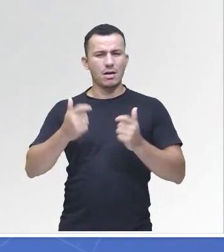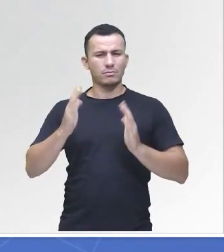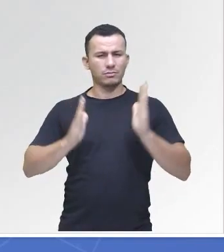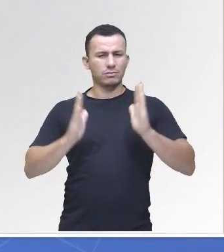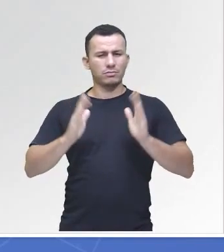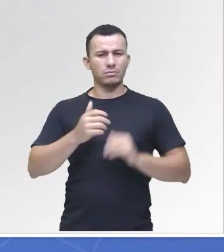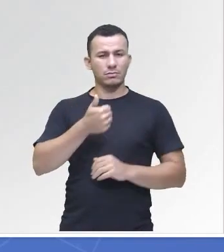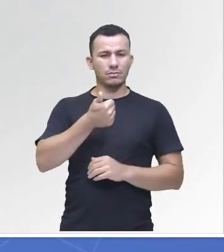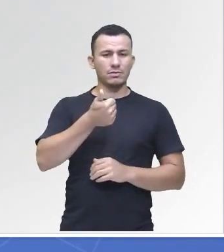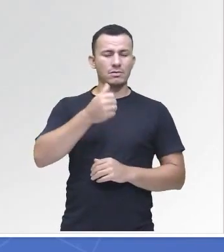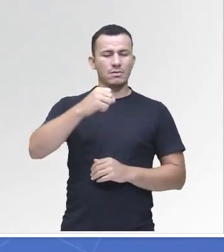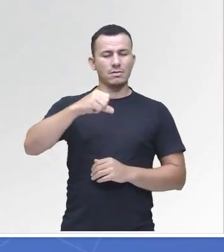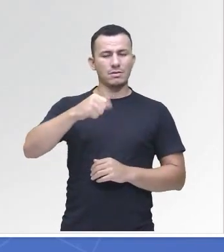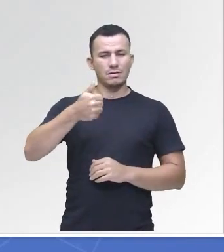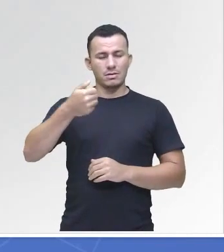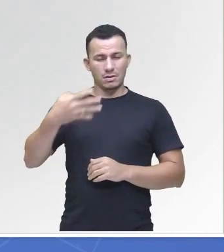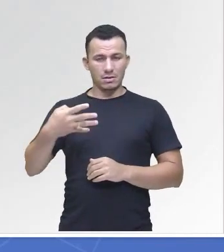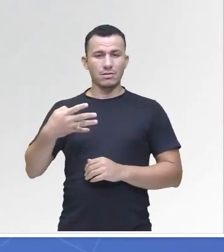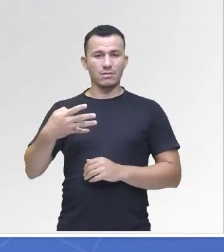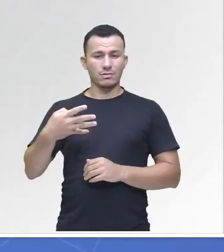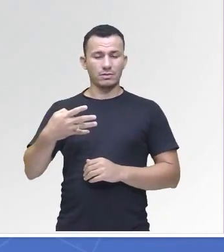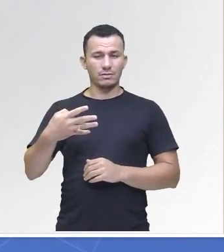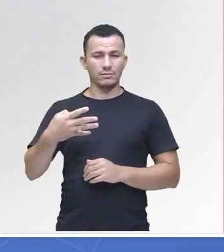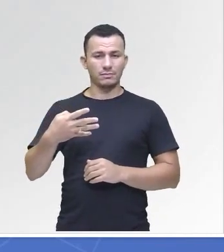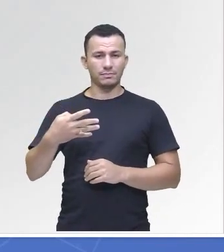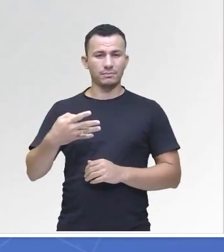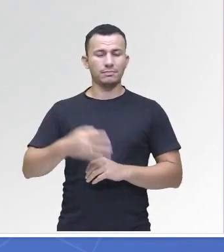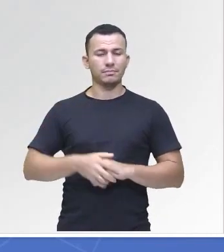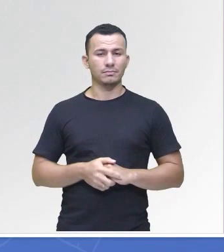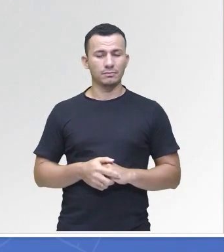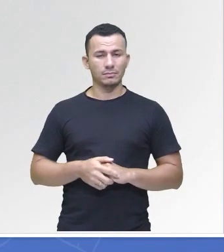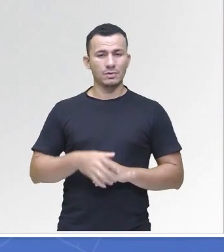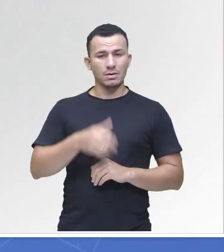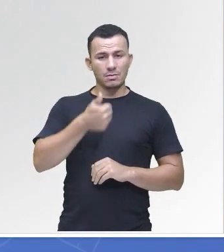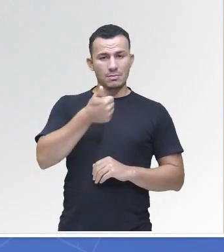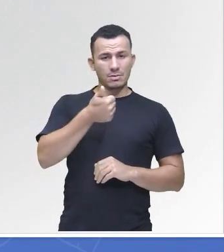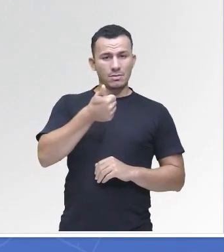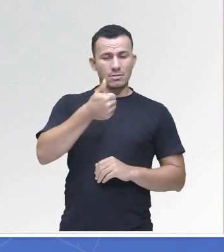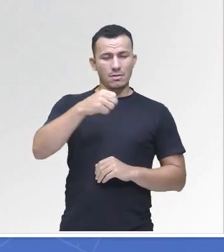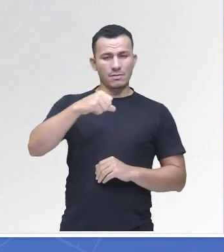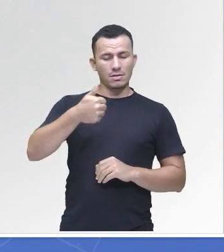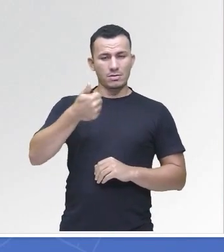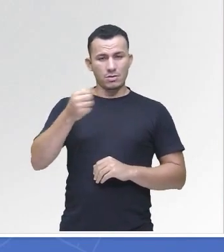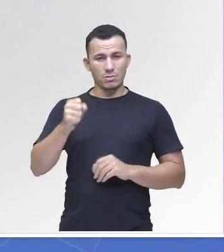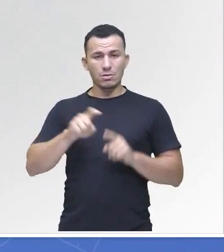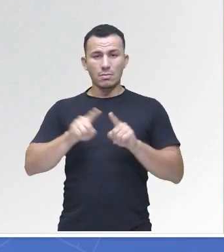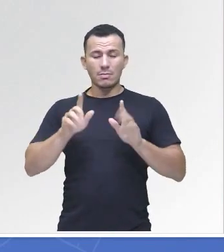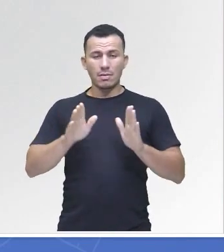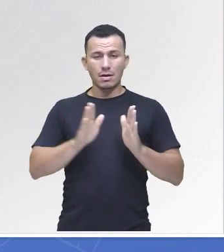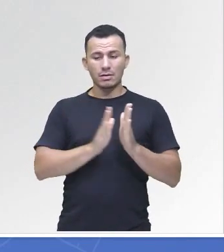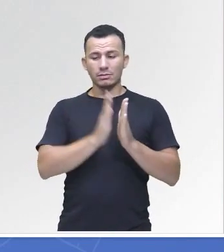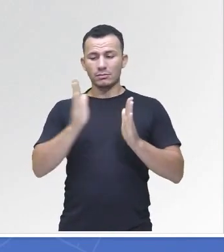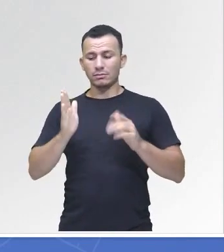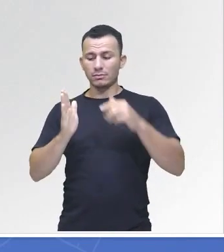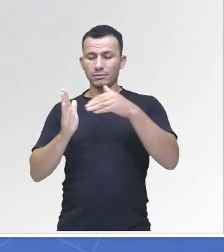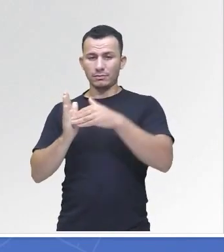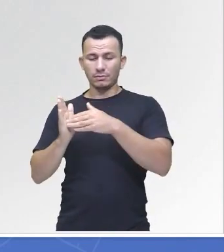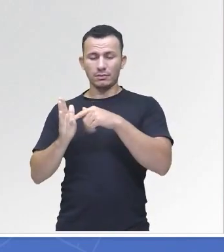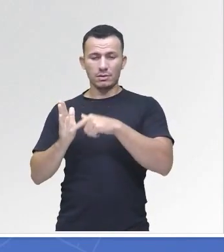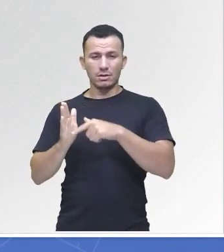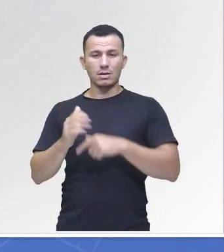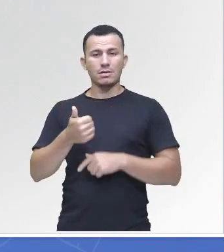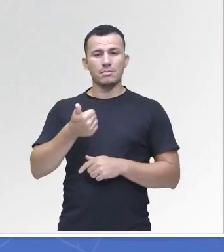1914. Aí no enunciado está se referindo a 1918 como ano final, mas o nosso ano final é